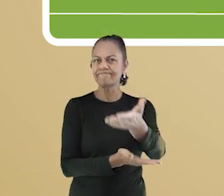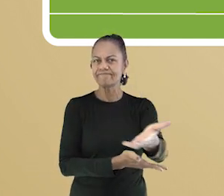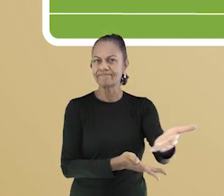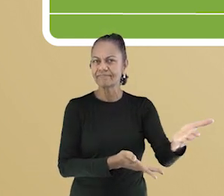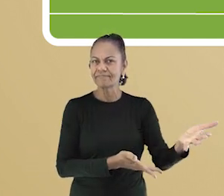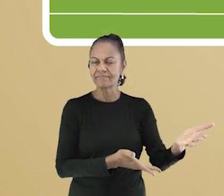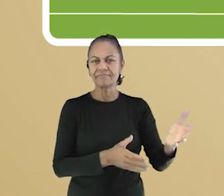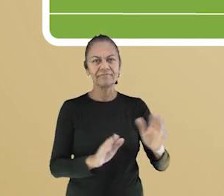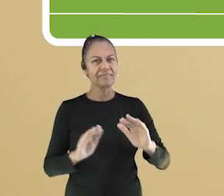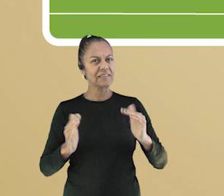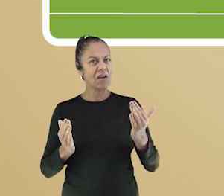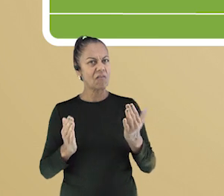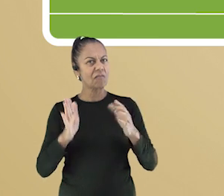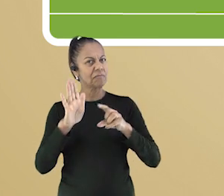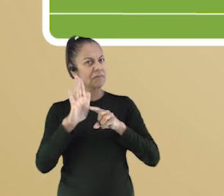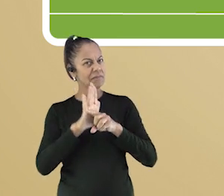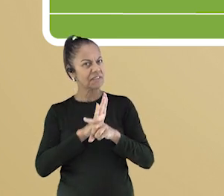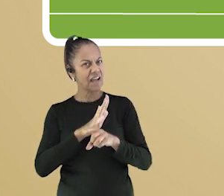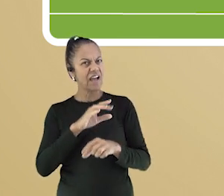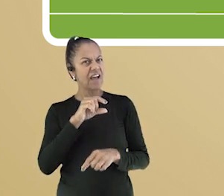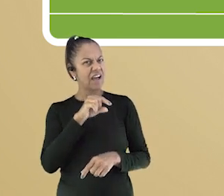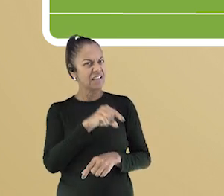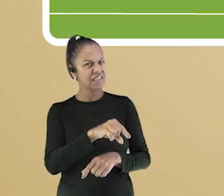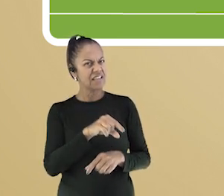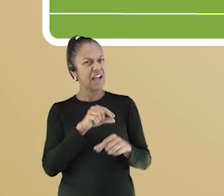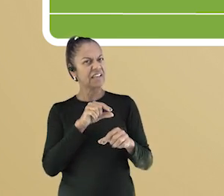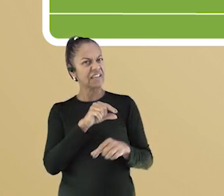tempo para que vocês respondam que a gente possa continuar.